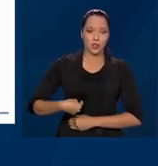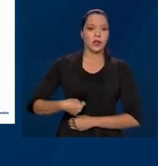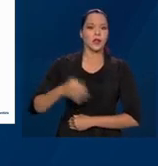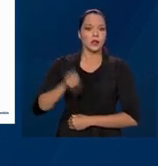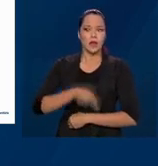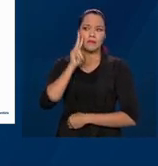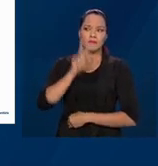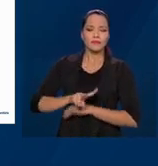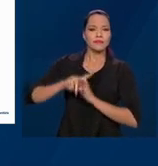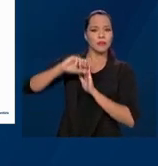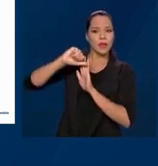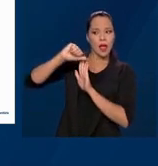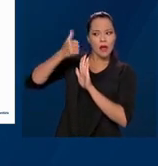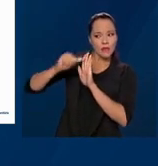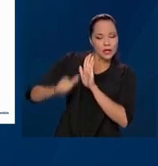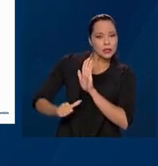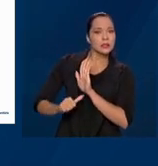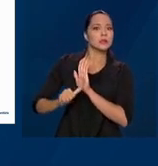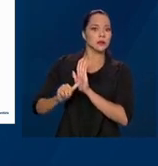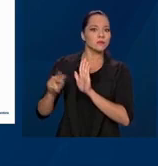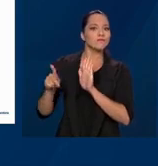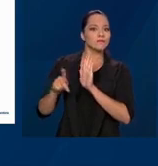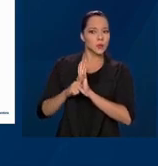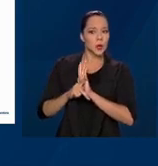mostra a integridade da vacina.